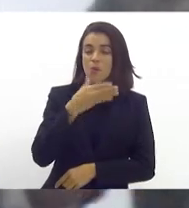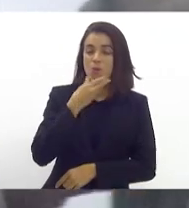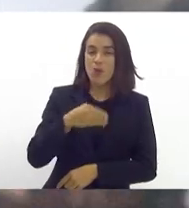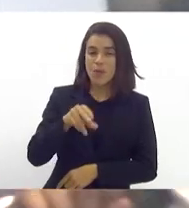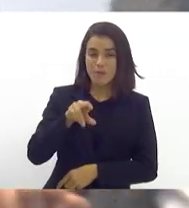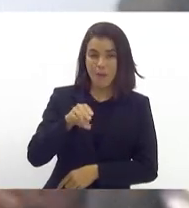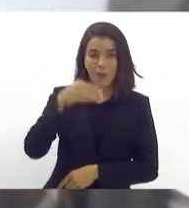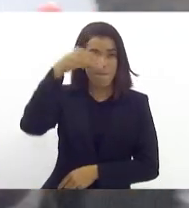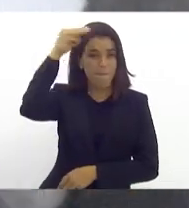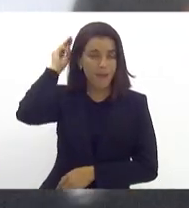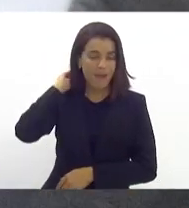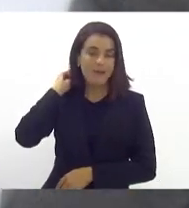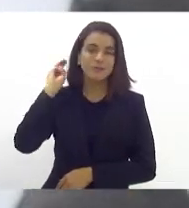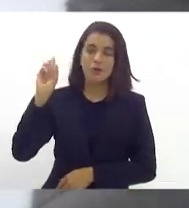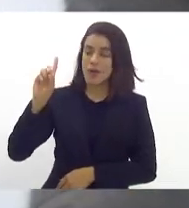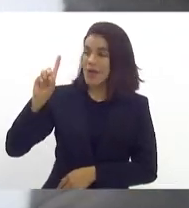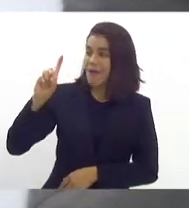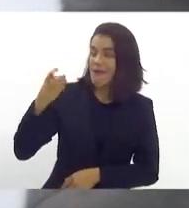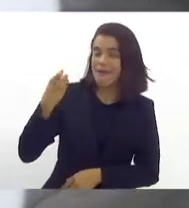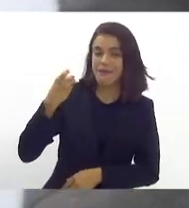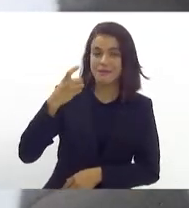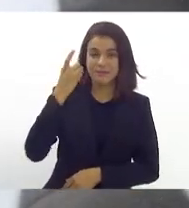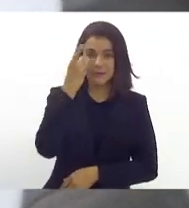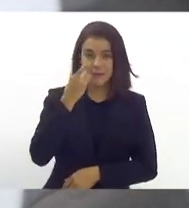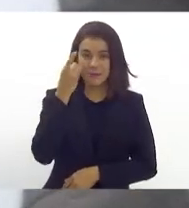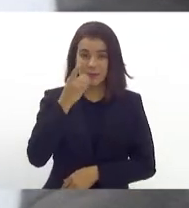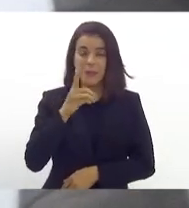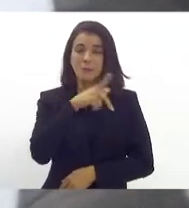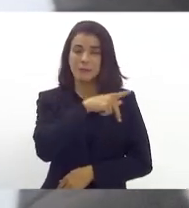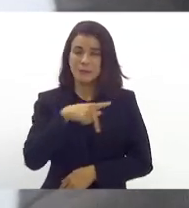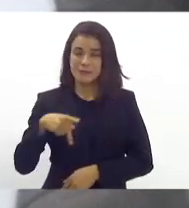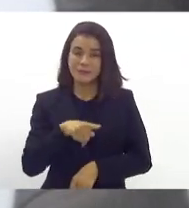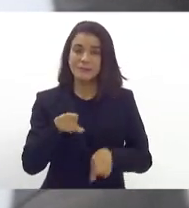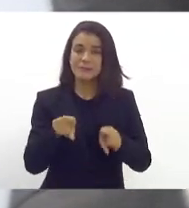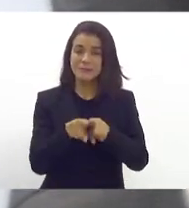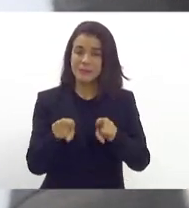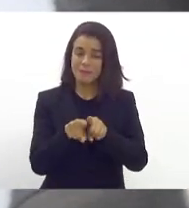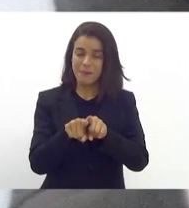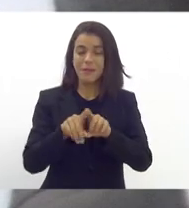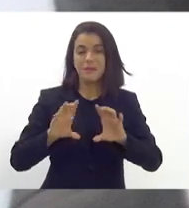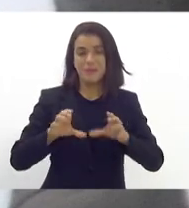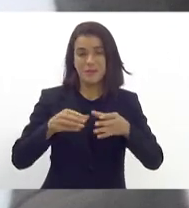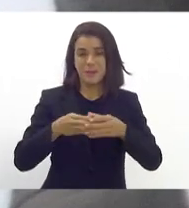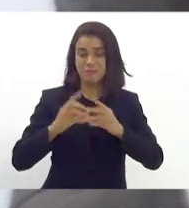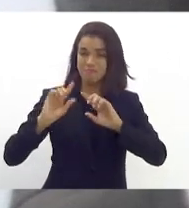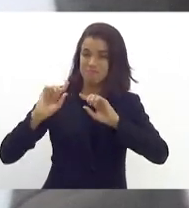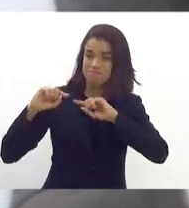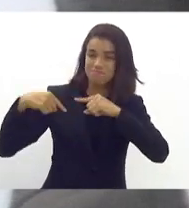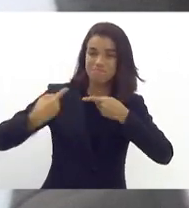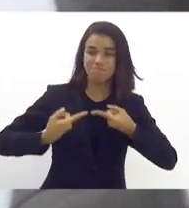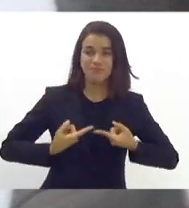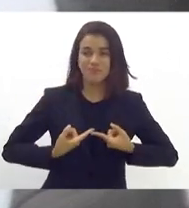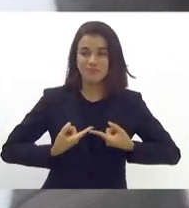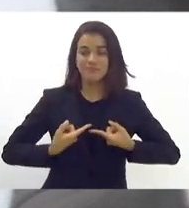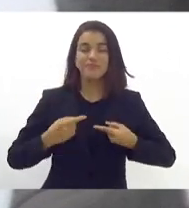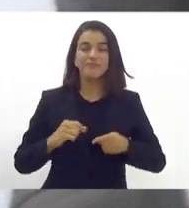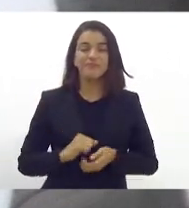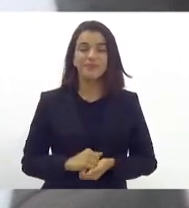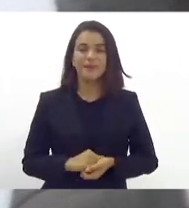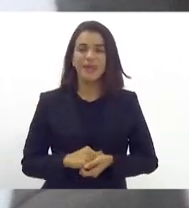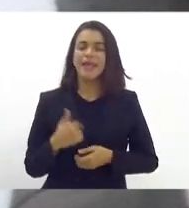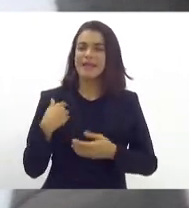foi deputado por três mandatos e também Presidente desta comissão me lembro bem que ele falava sobre isso